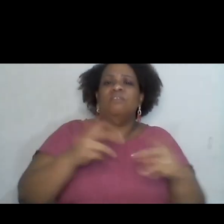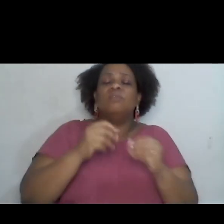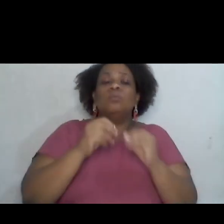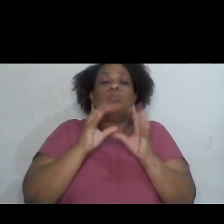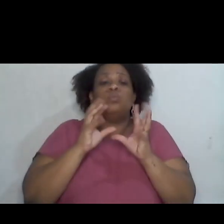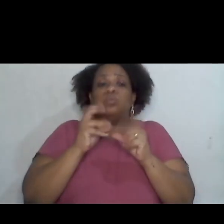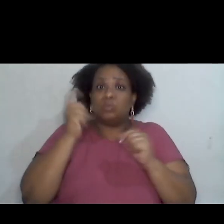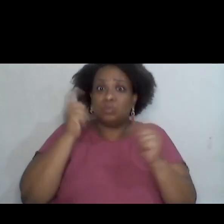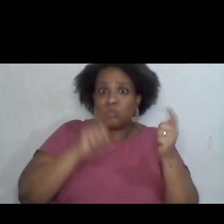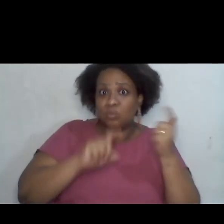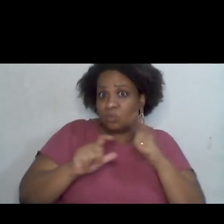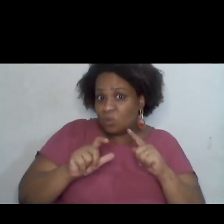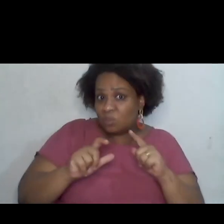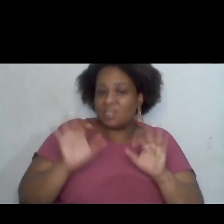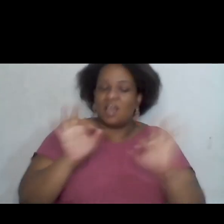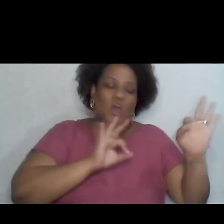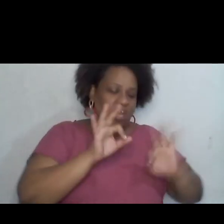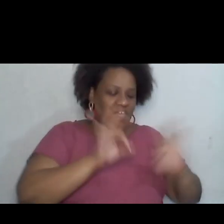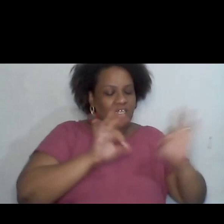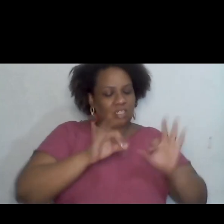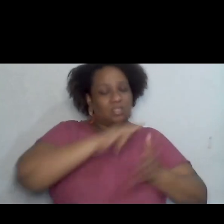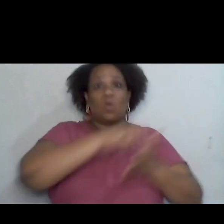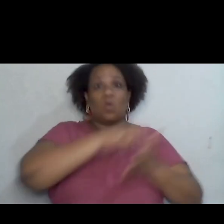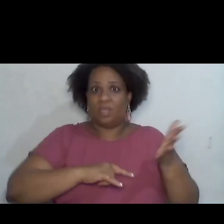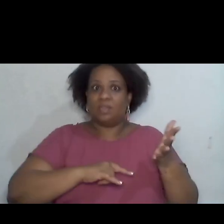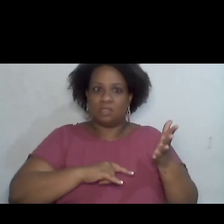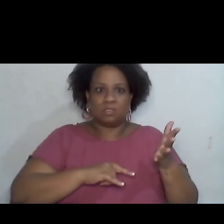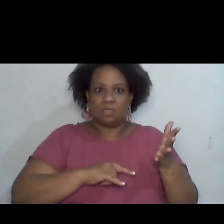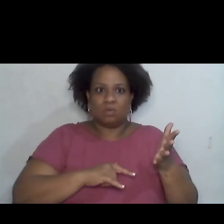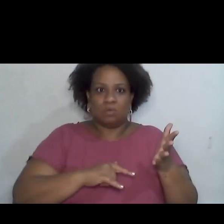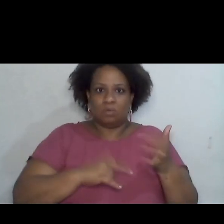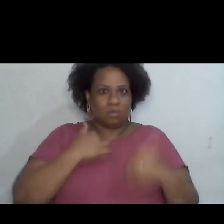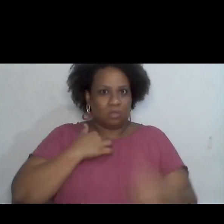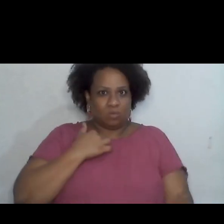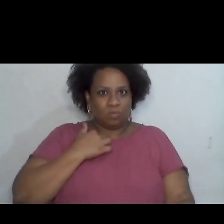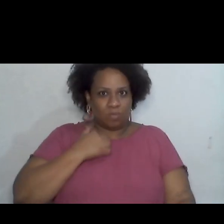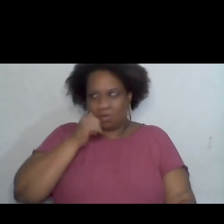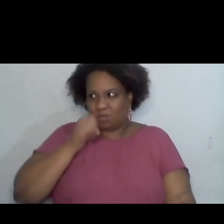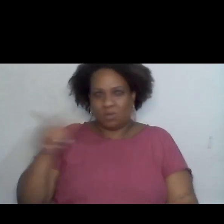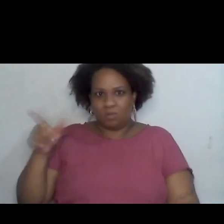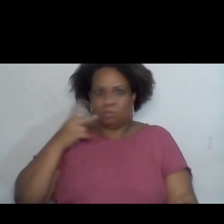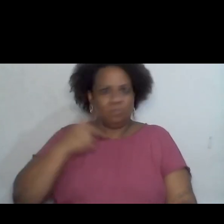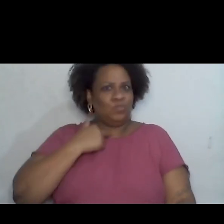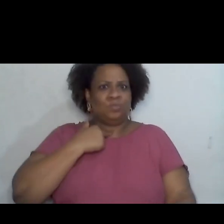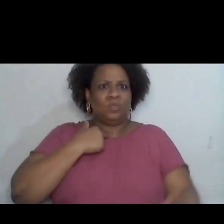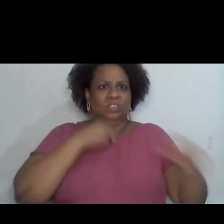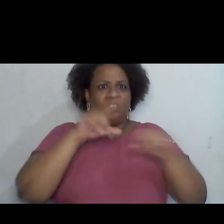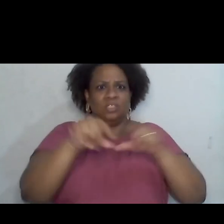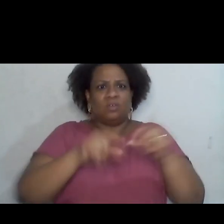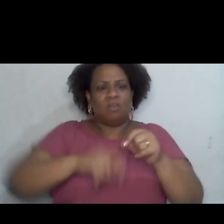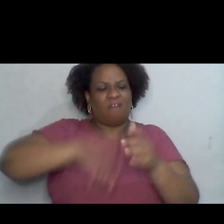participar, mas precisam estar organizadas com a documentação, que a gente não tem o poder, como Sara já falou aqui, de escolher ou de dar uma